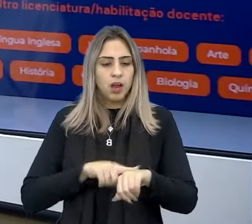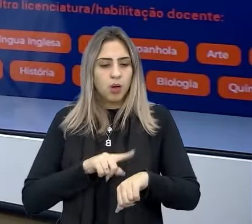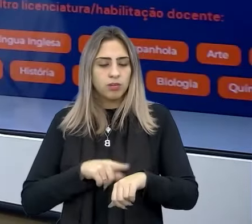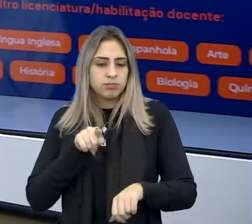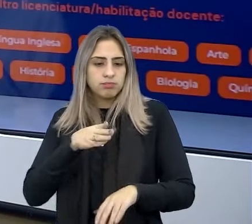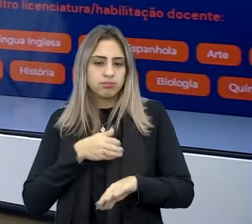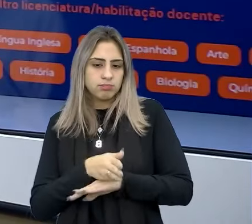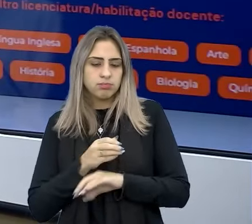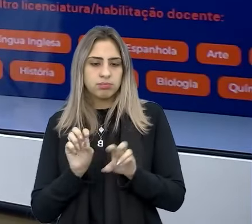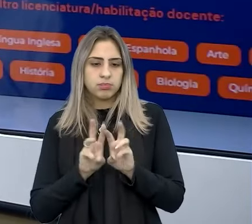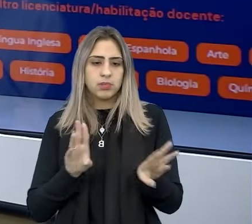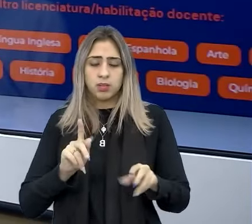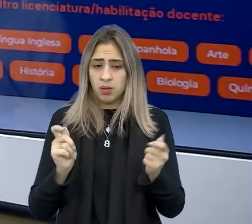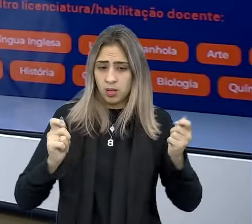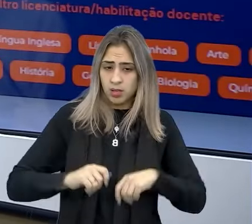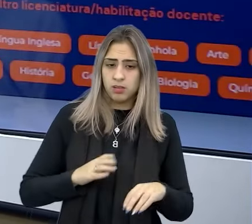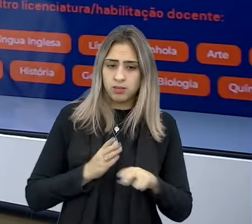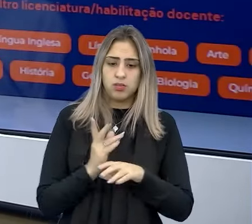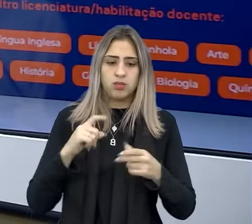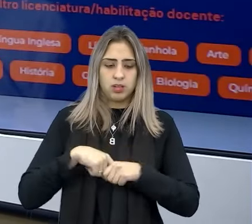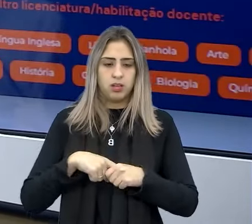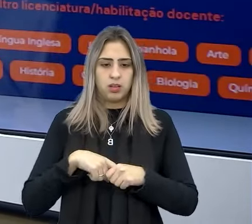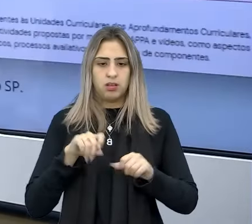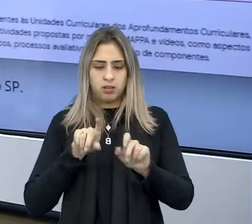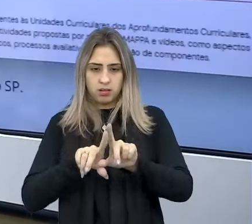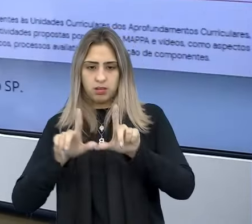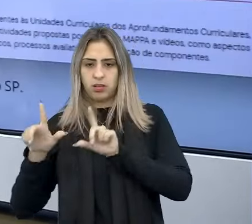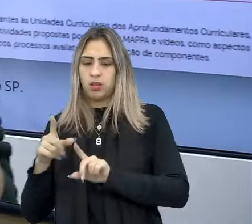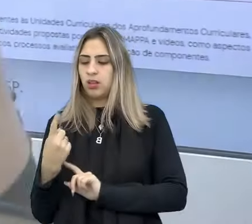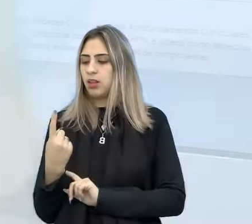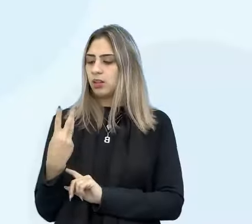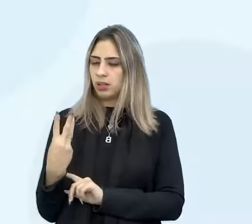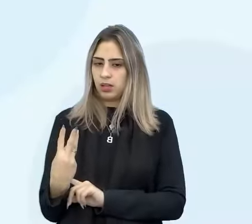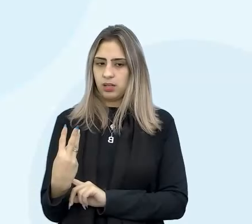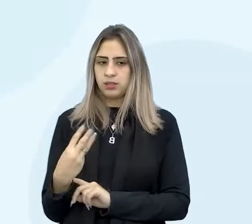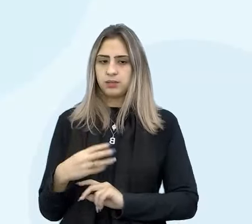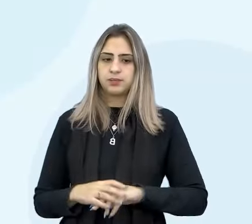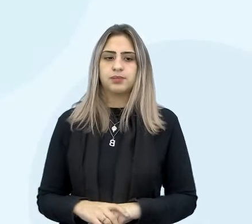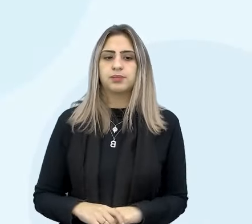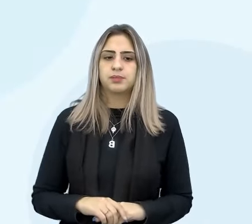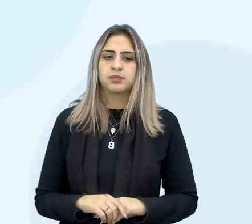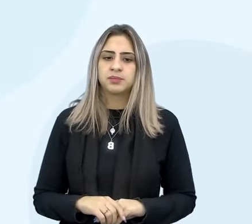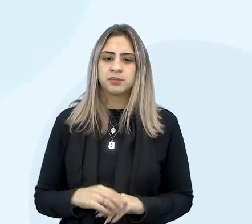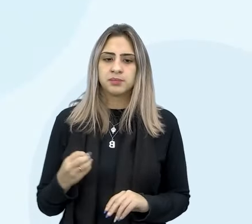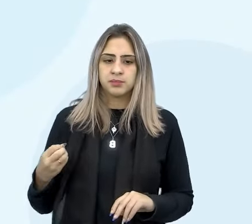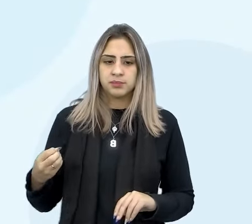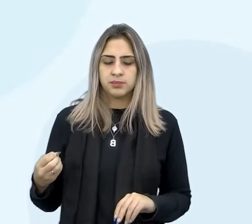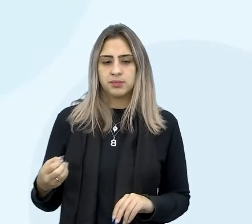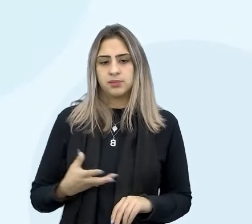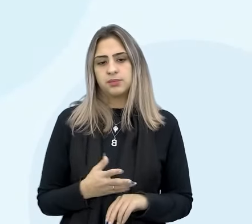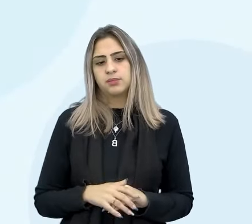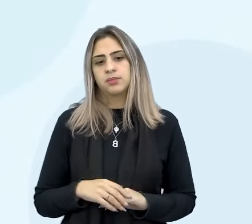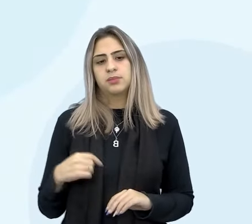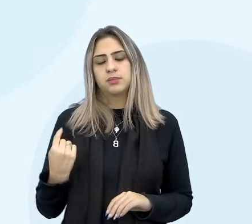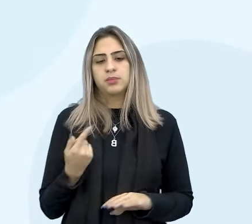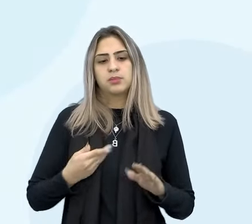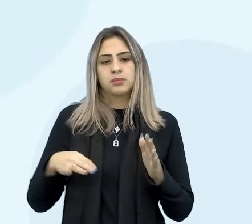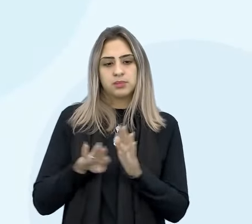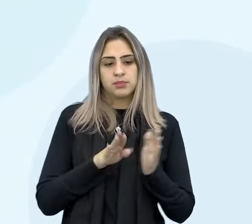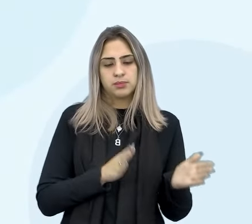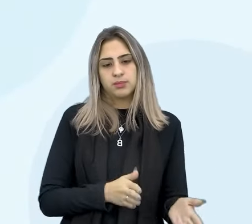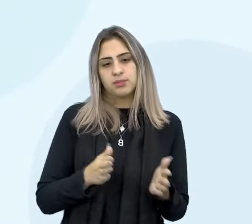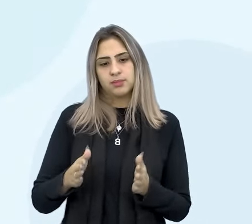site. Então, se possível, voltar na tela 13, que é o início, né? Então, a gente entra no site do Novo Ensino Médio. Isso. Aí a gente chega nessa parte